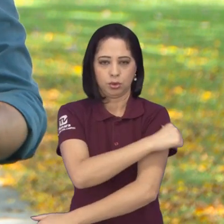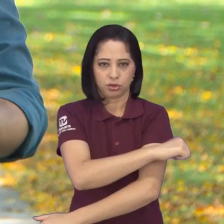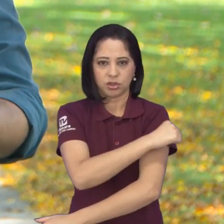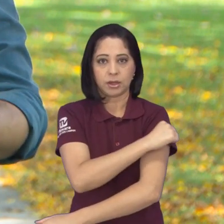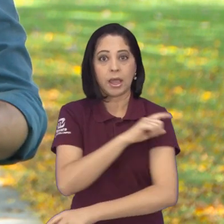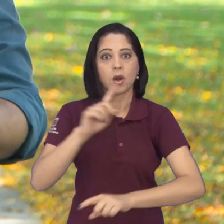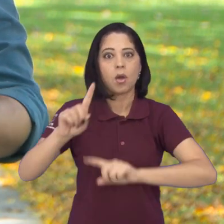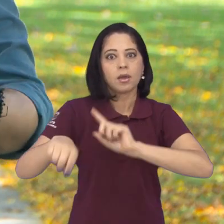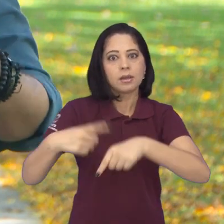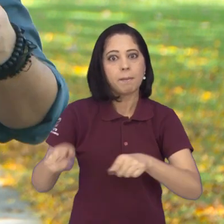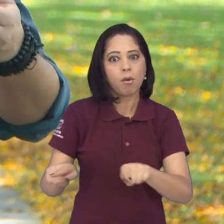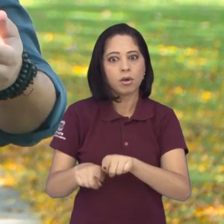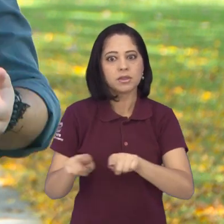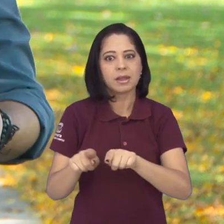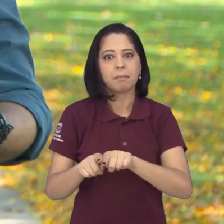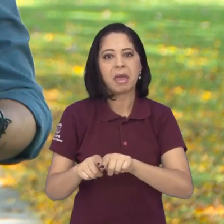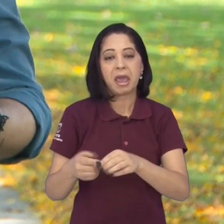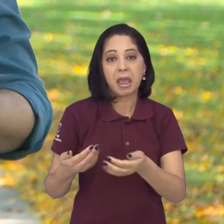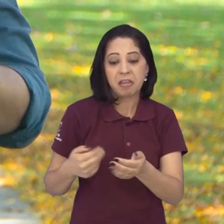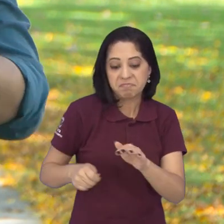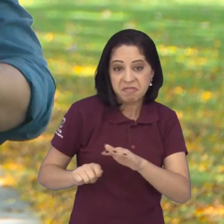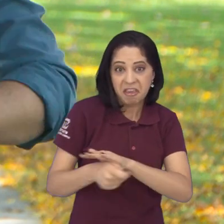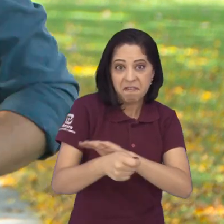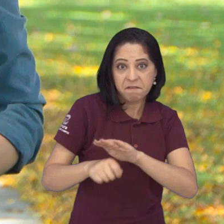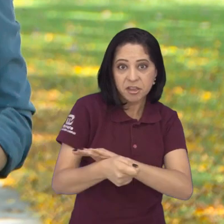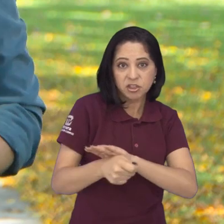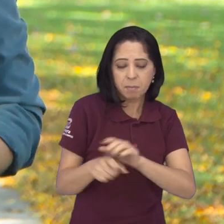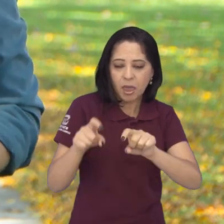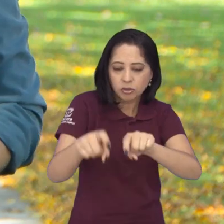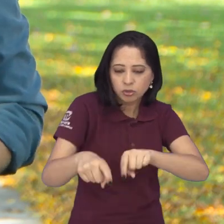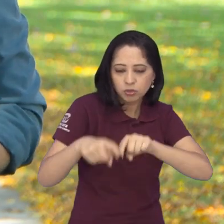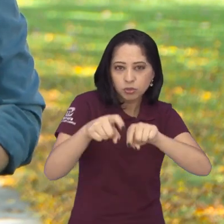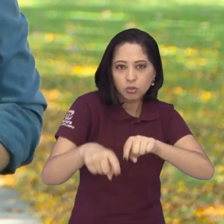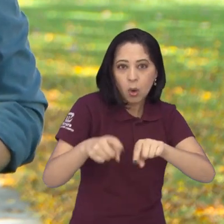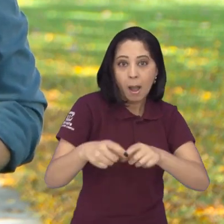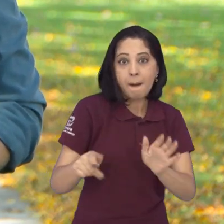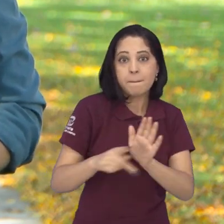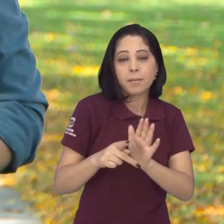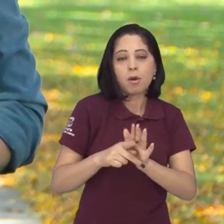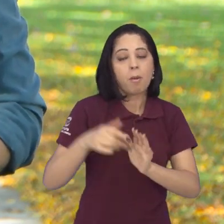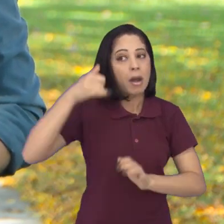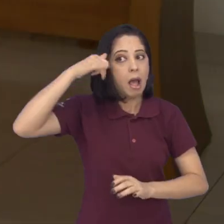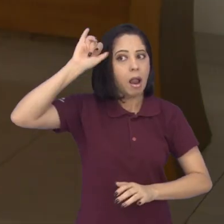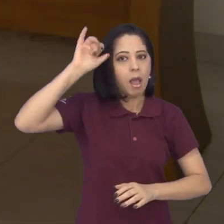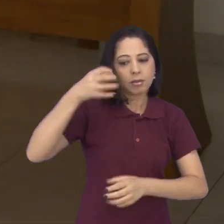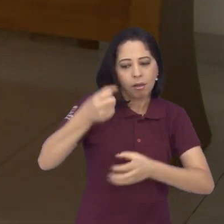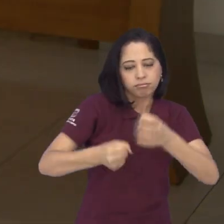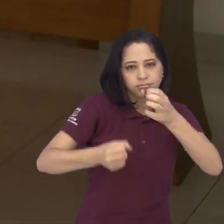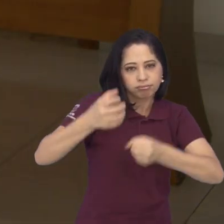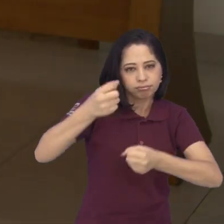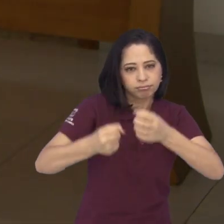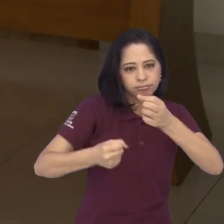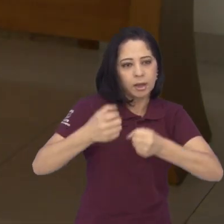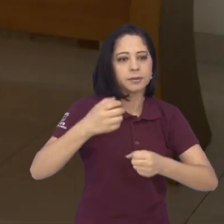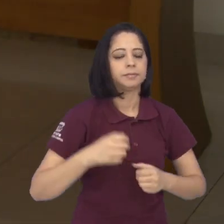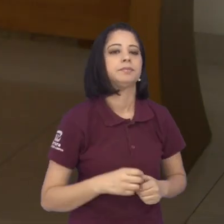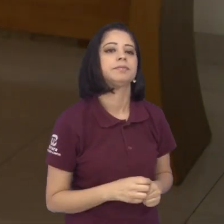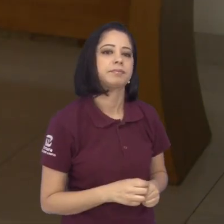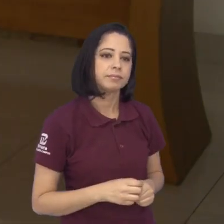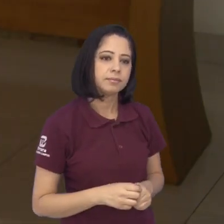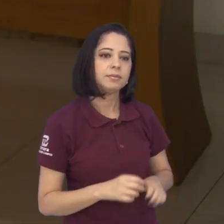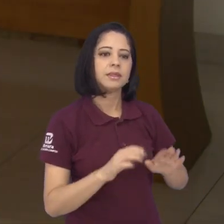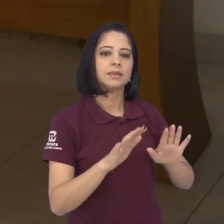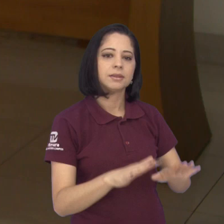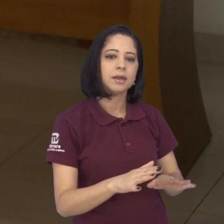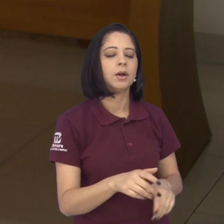países. Depois veio mais uma inovação. Começou a investir na produção de leite. Ele começou a pecuária